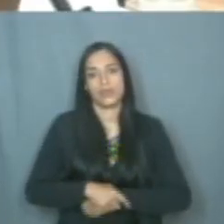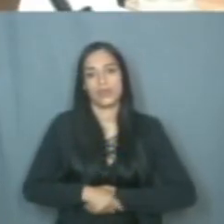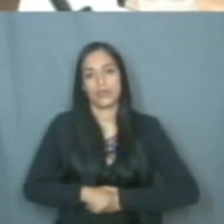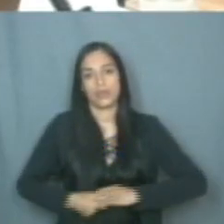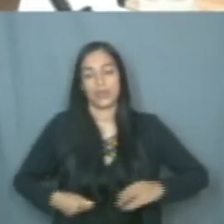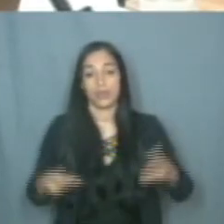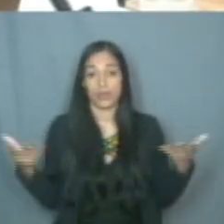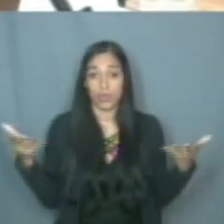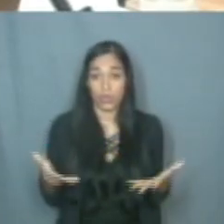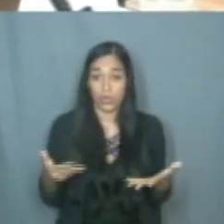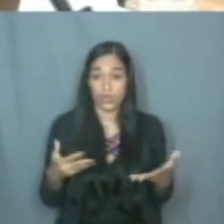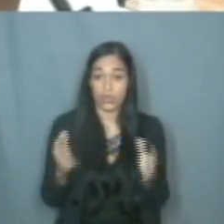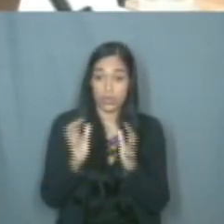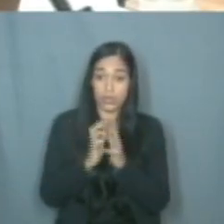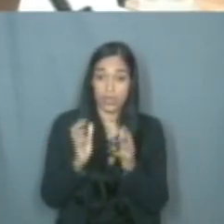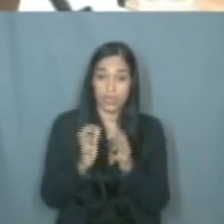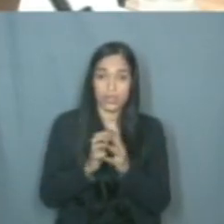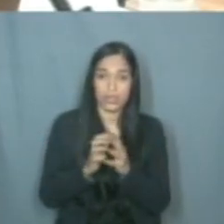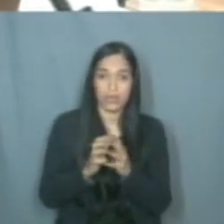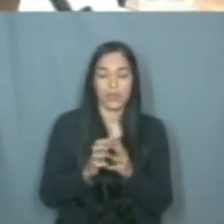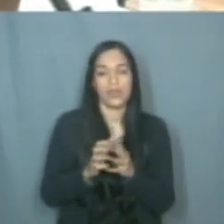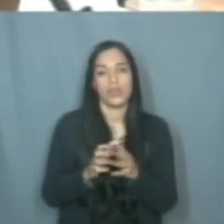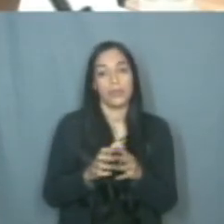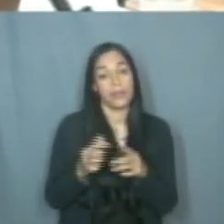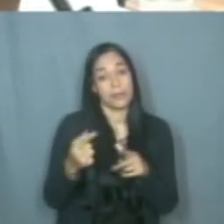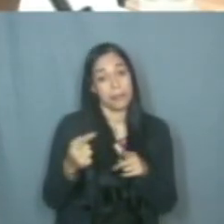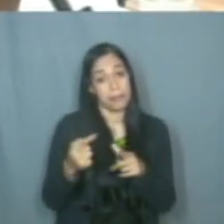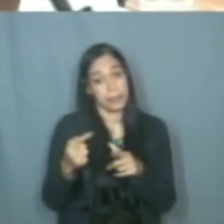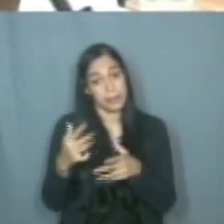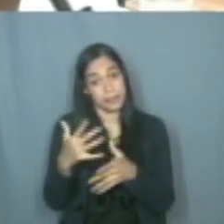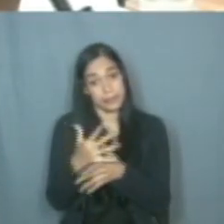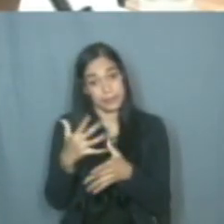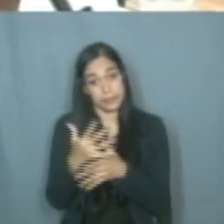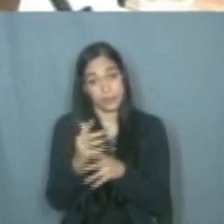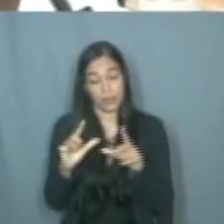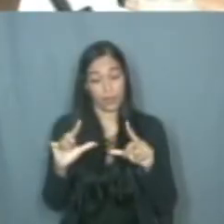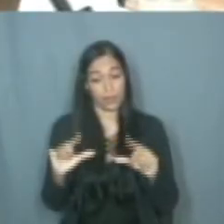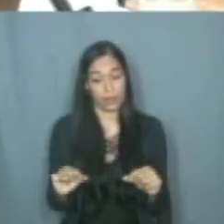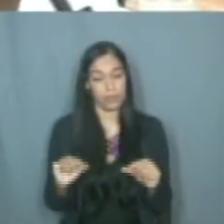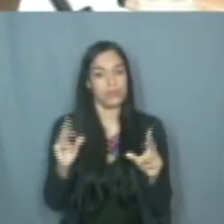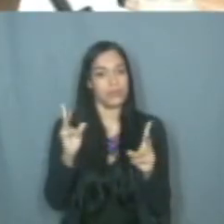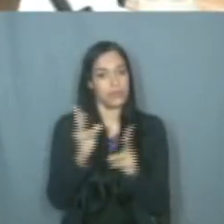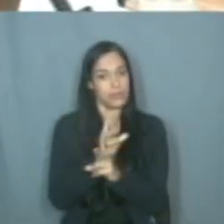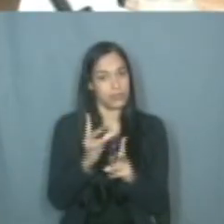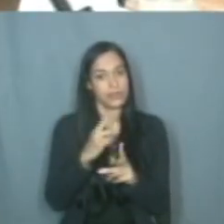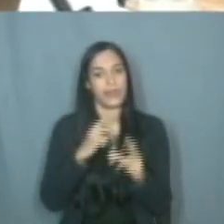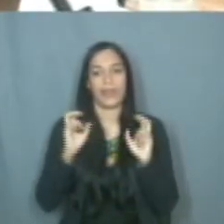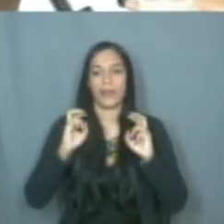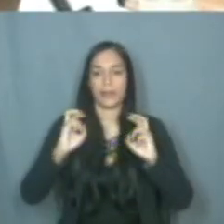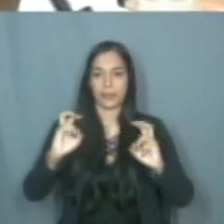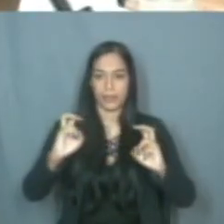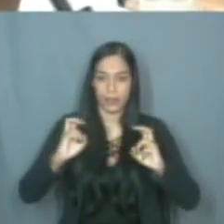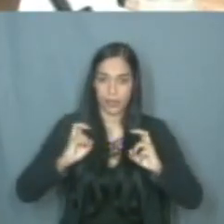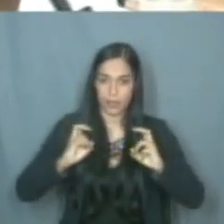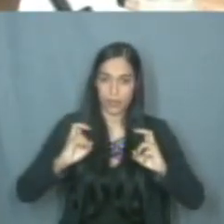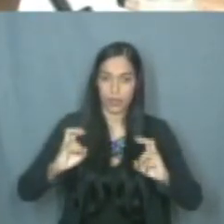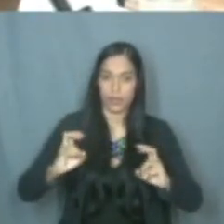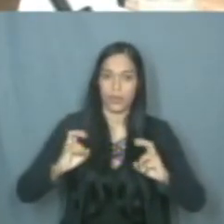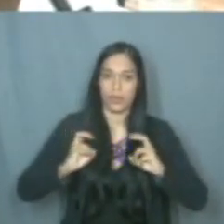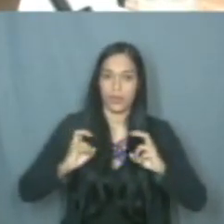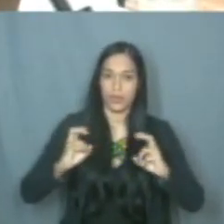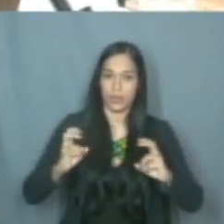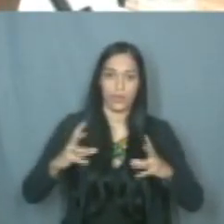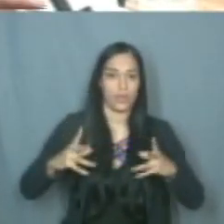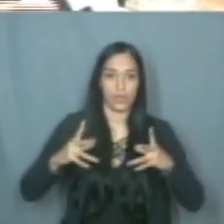Recife atual. Geralmente, cidades que diminuem a velocidade são cidades que têm um metrô que está rodando por